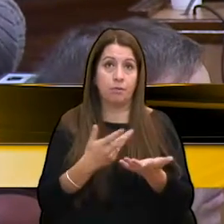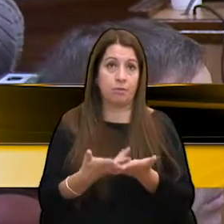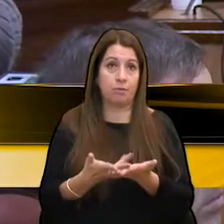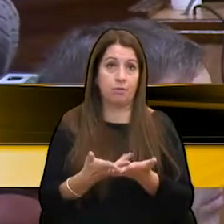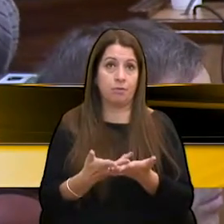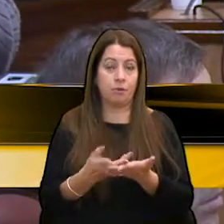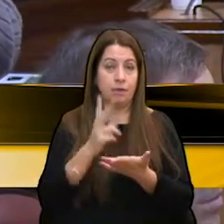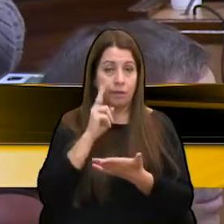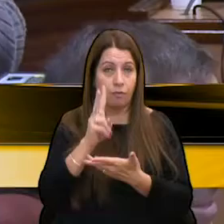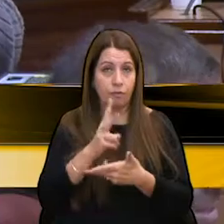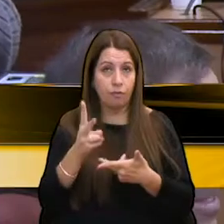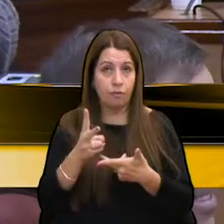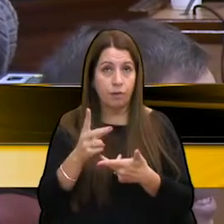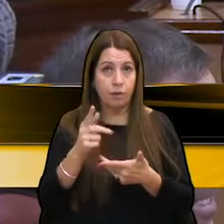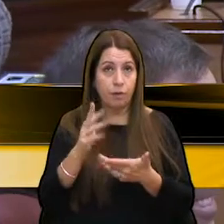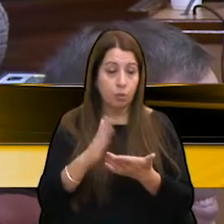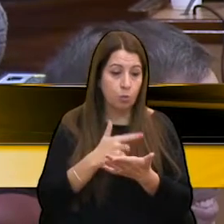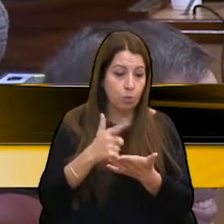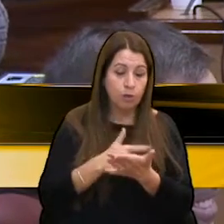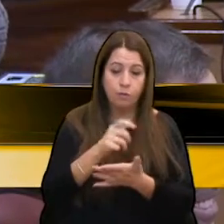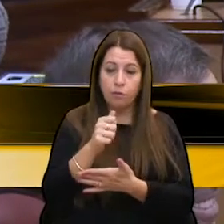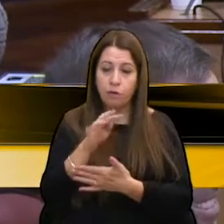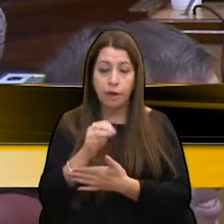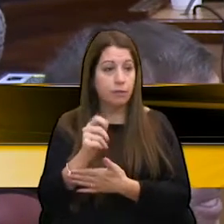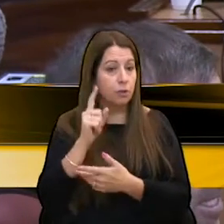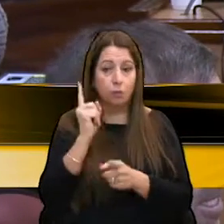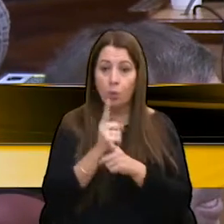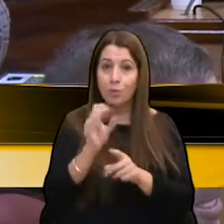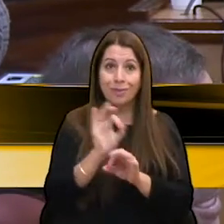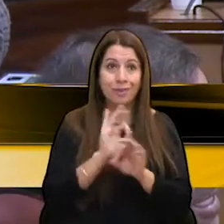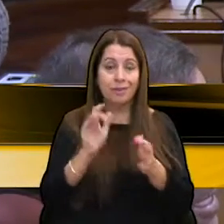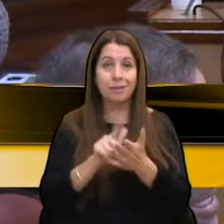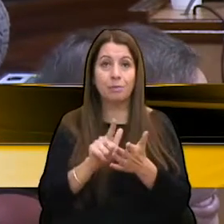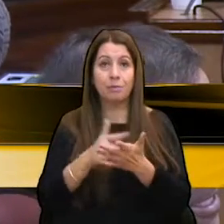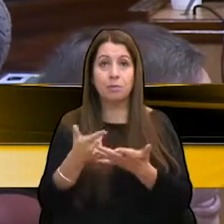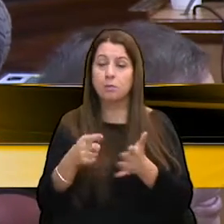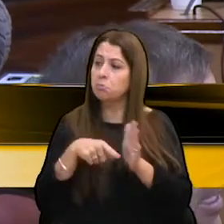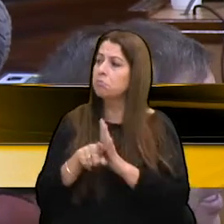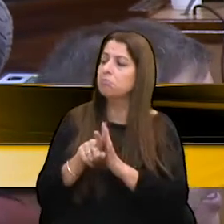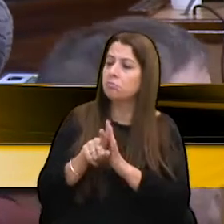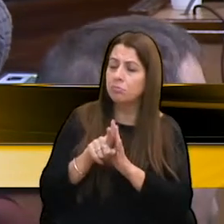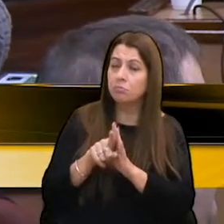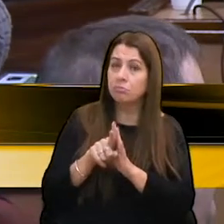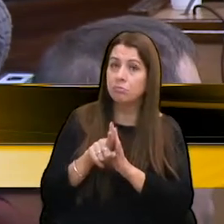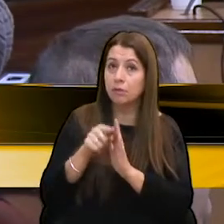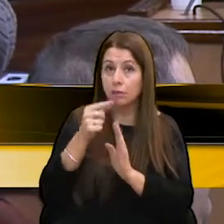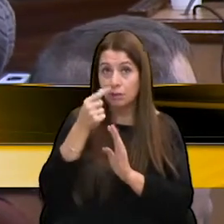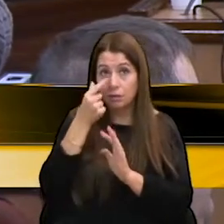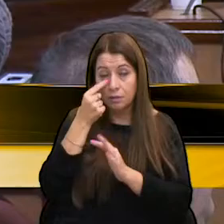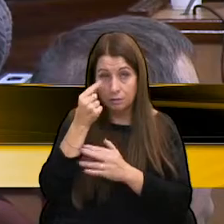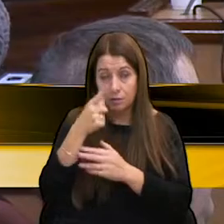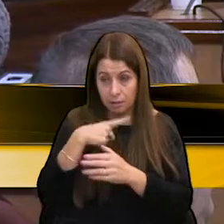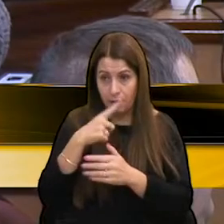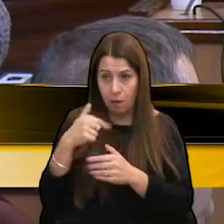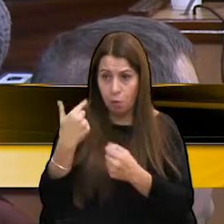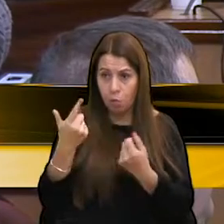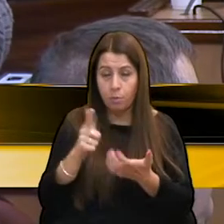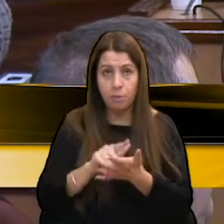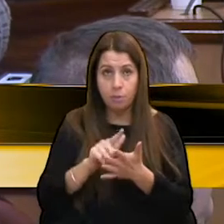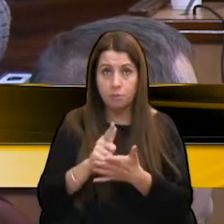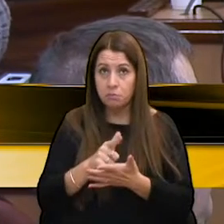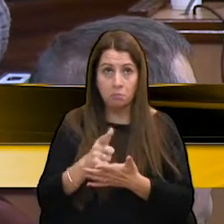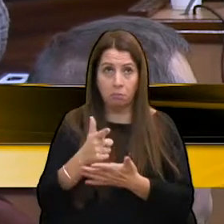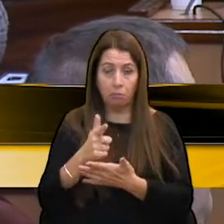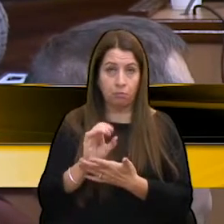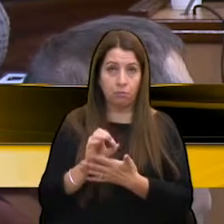E elas estão lá vendo naqueles livros de ata, vão para frente e para trás e não acham nenhum papel. Daí eu perguntei, mas vereador Frio, o senhor que foi diretor do Samai, existe algum papel?